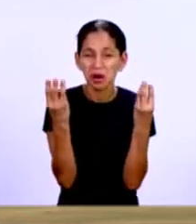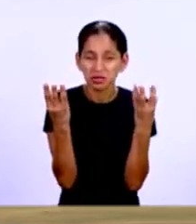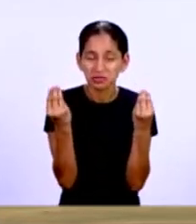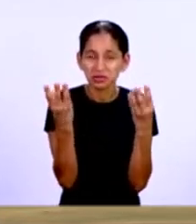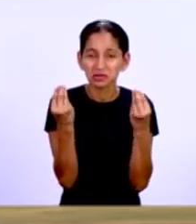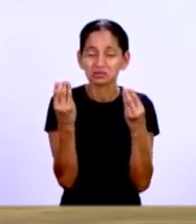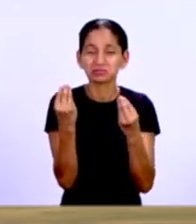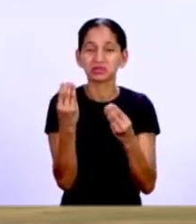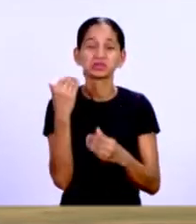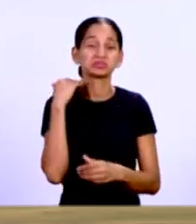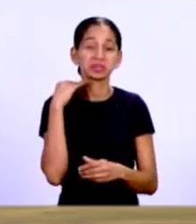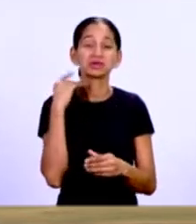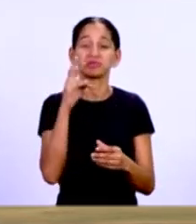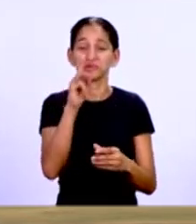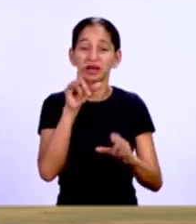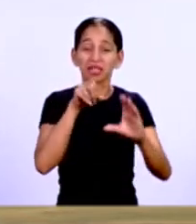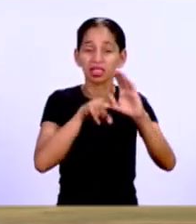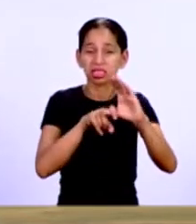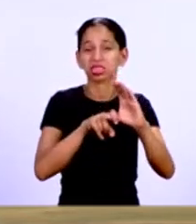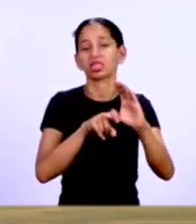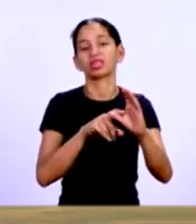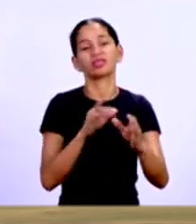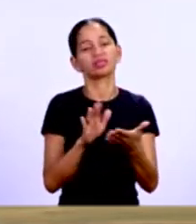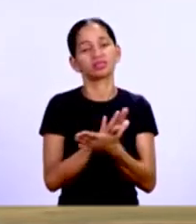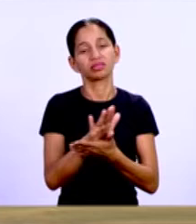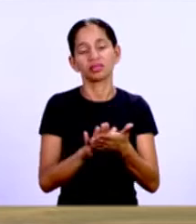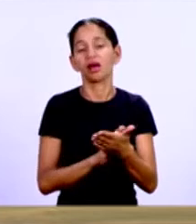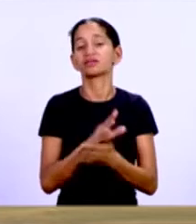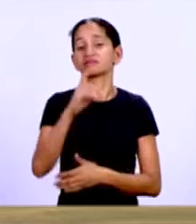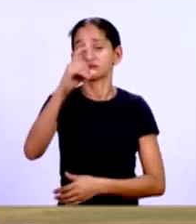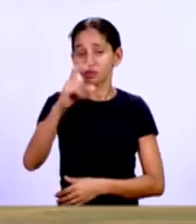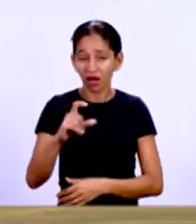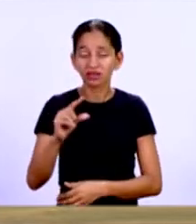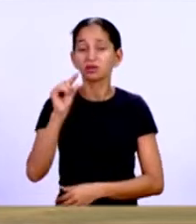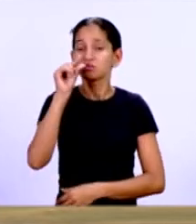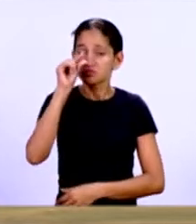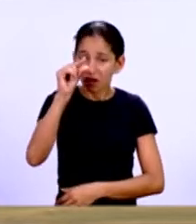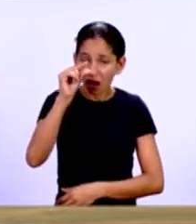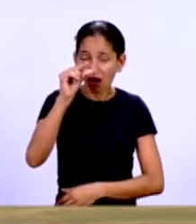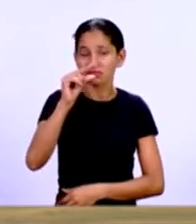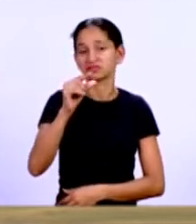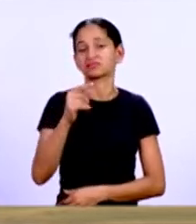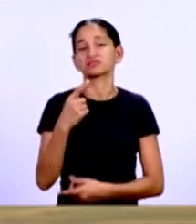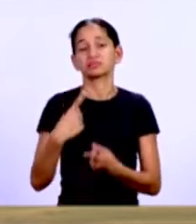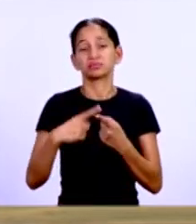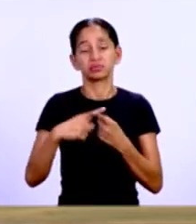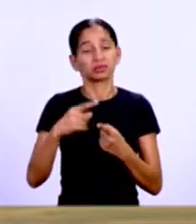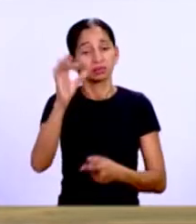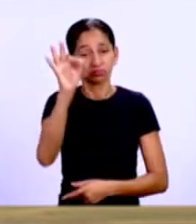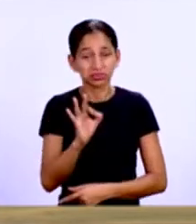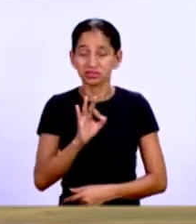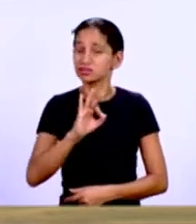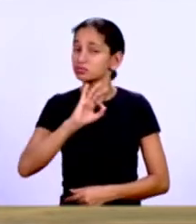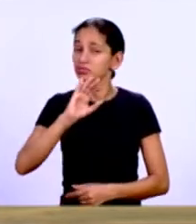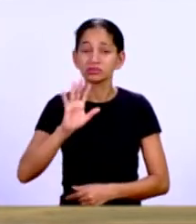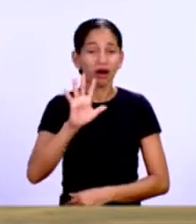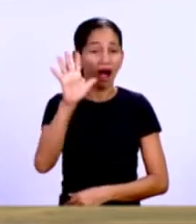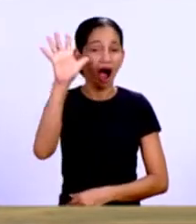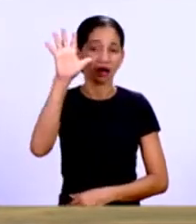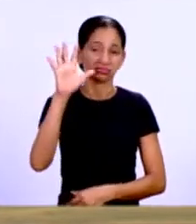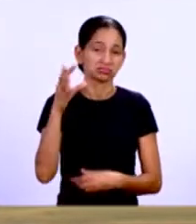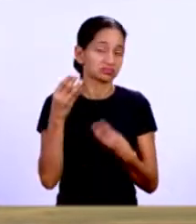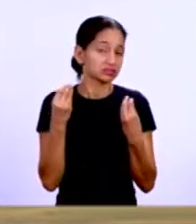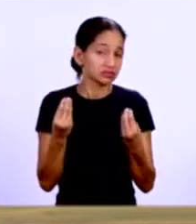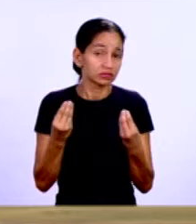mais arriscado, e eles aumentaram a taxa de juros do cartão de crédito, que já é absurdamente alta, para uma taxa que nunca